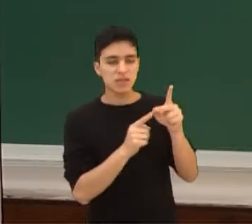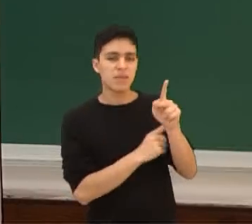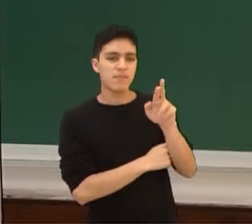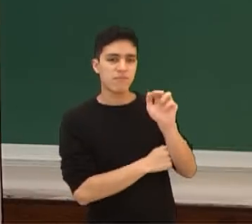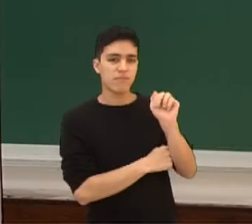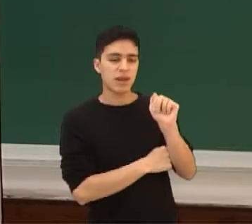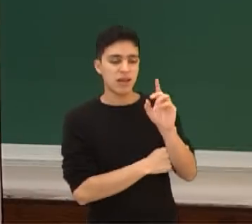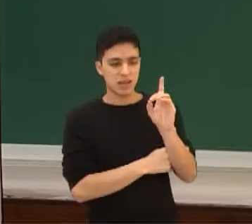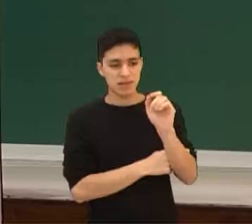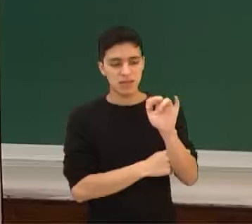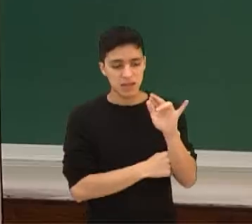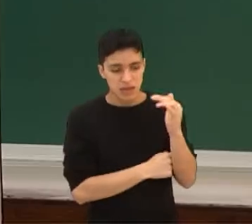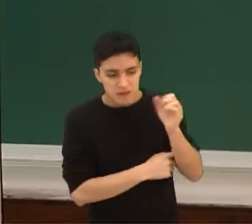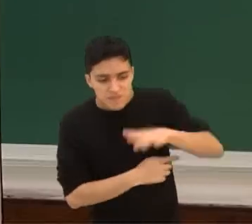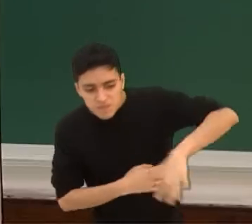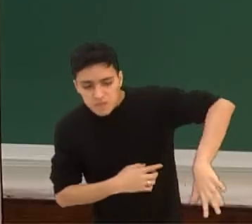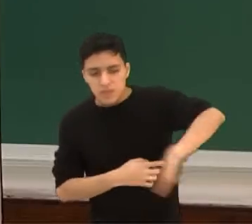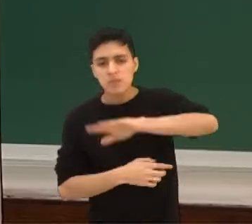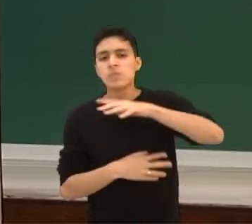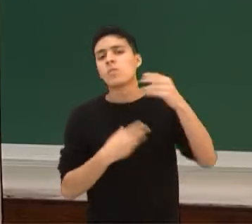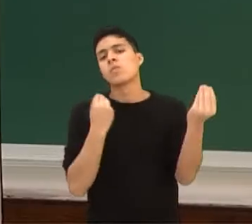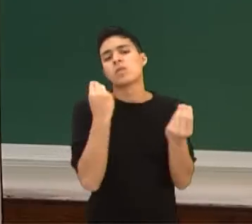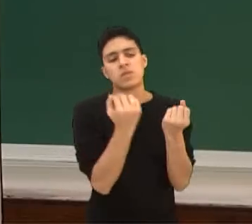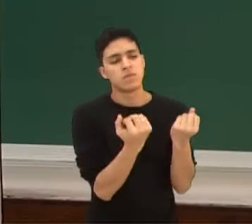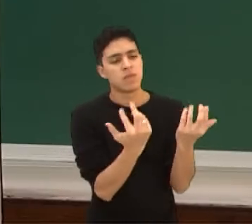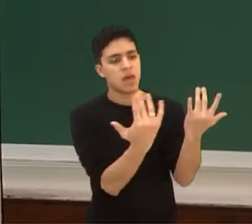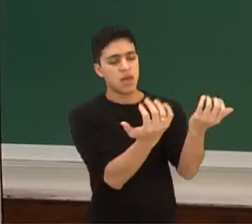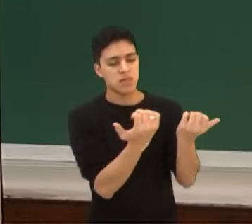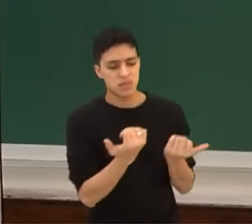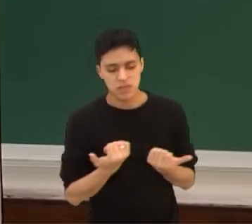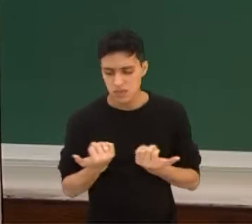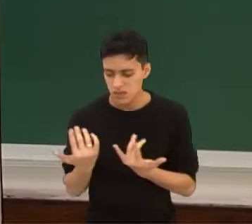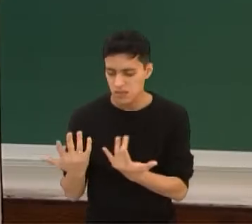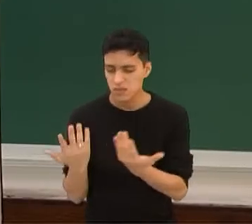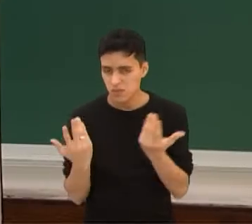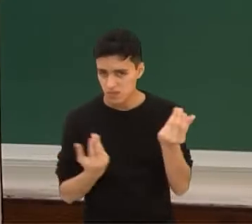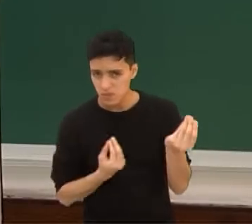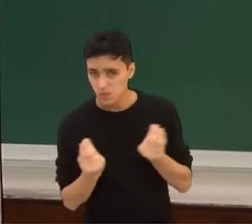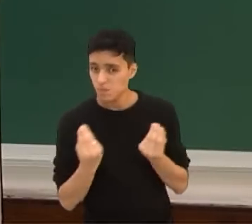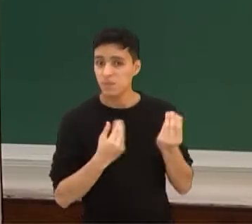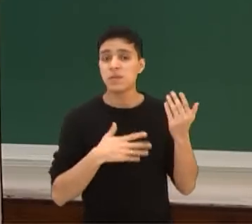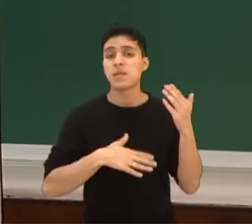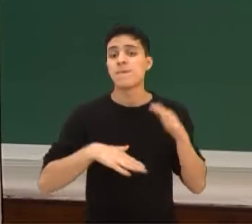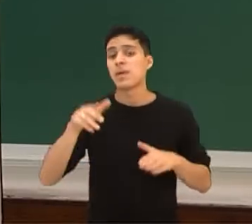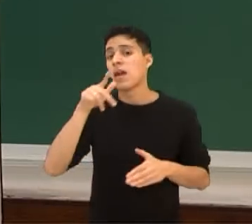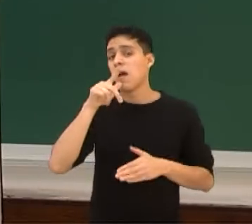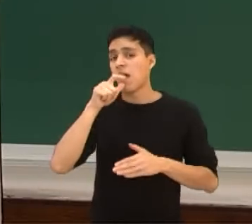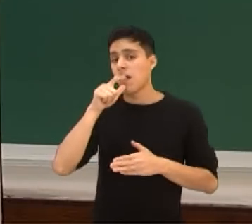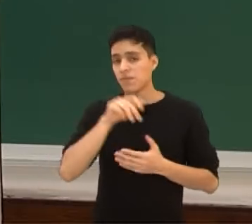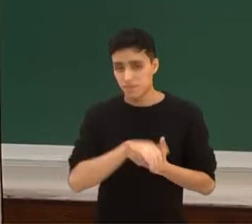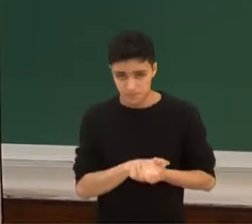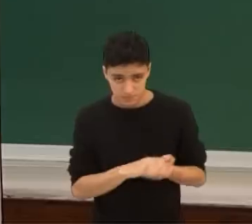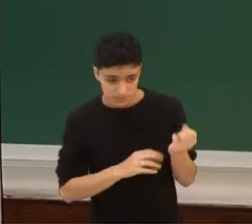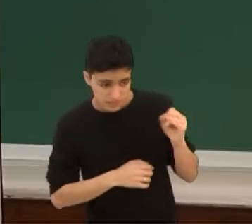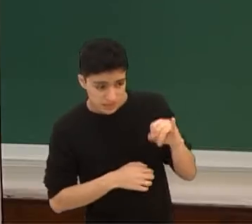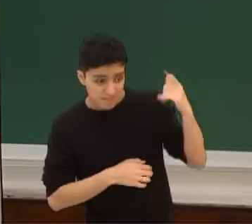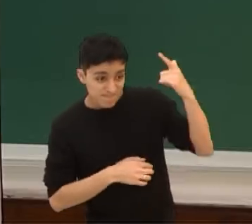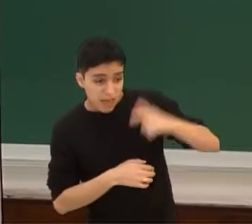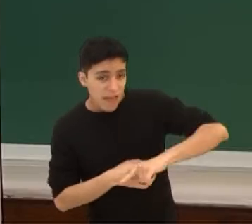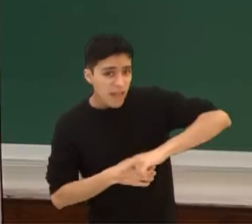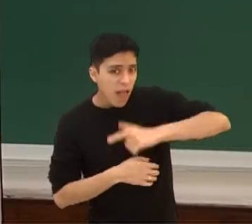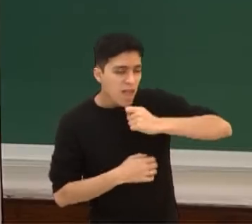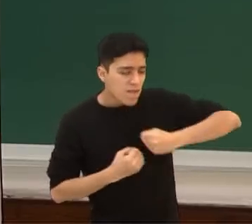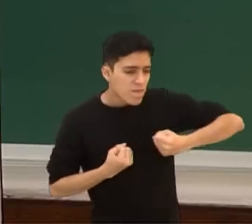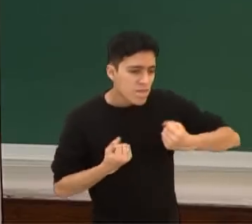forma geral, o tamanho deles estará associado à disponibilidade de água. Por quê? Quanto maior for a quantidade